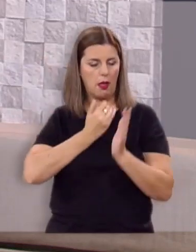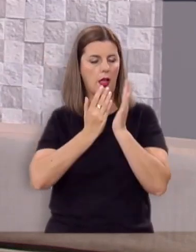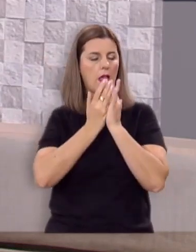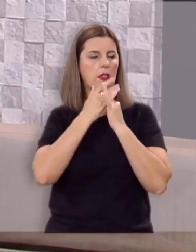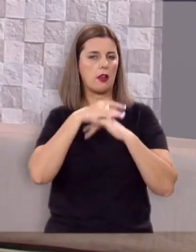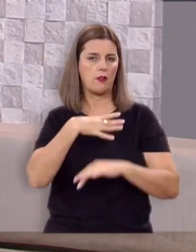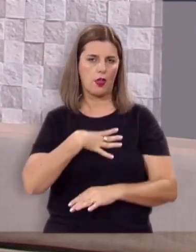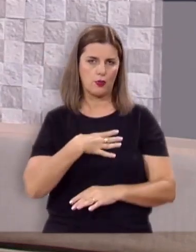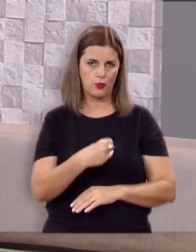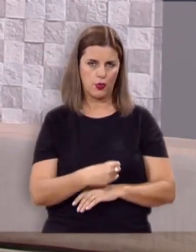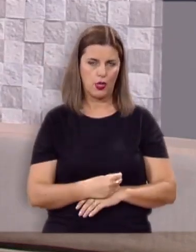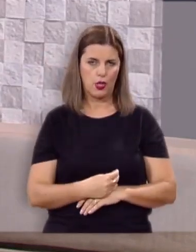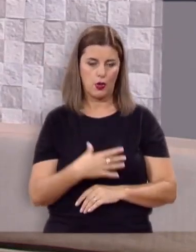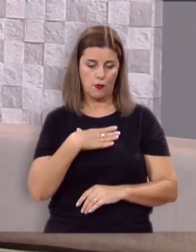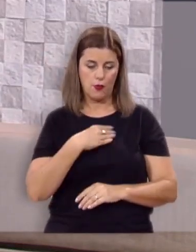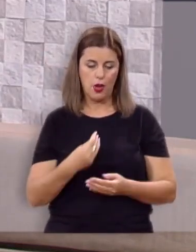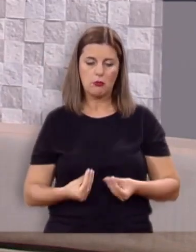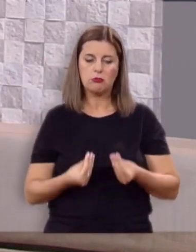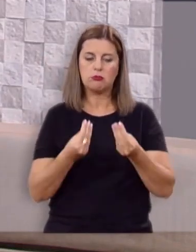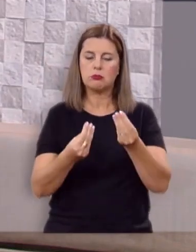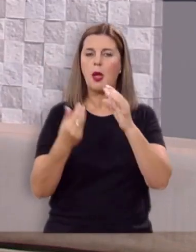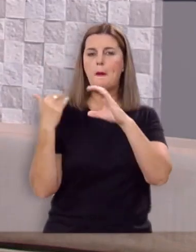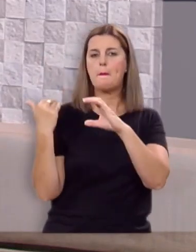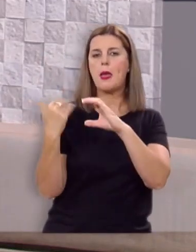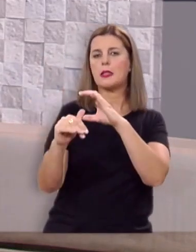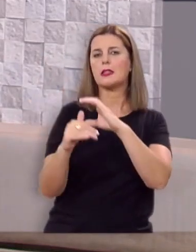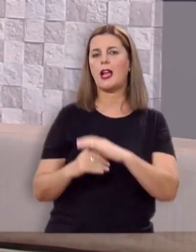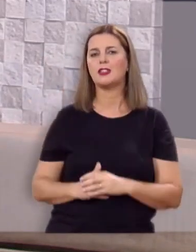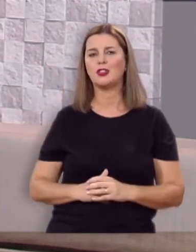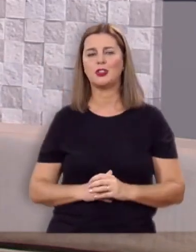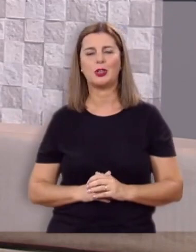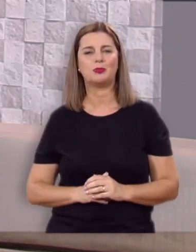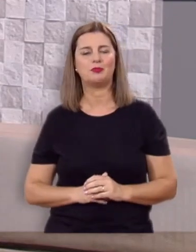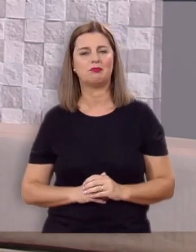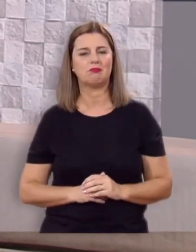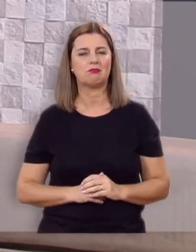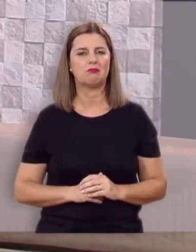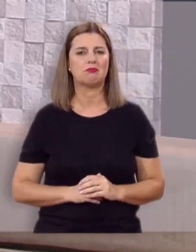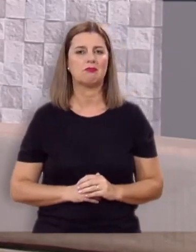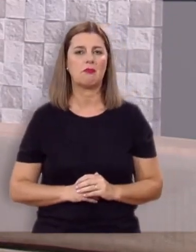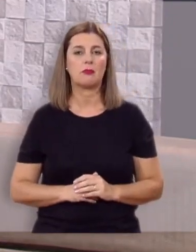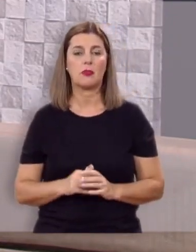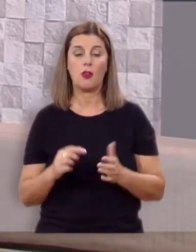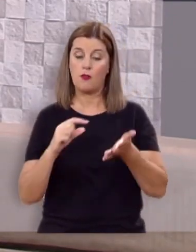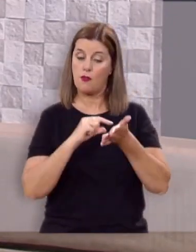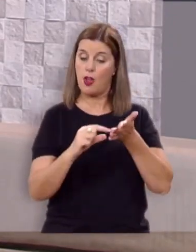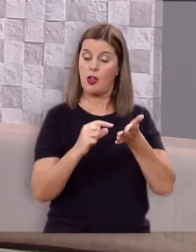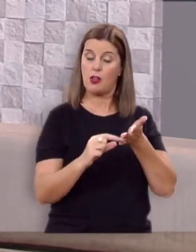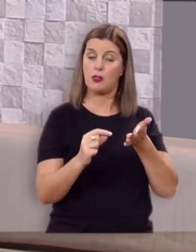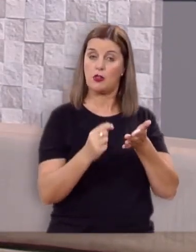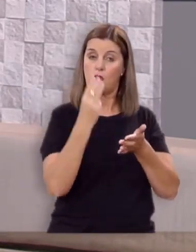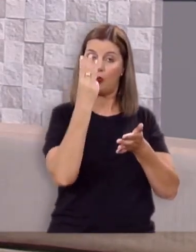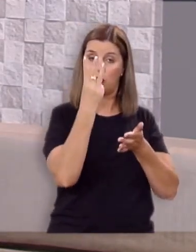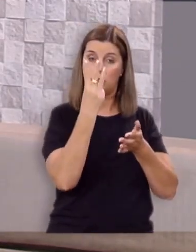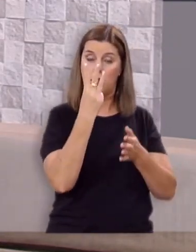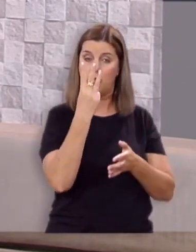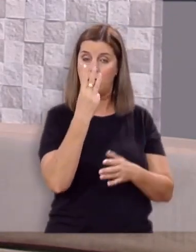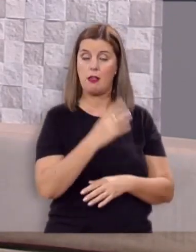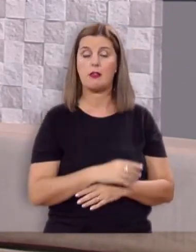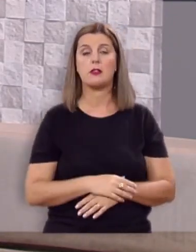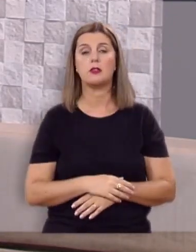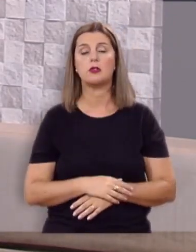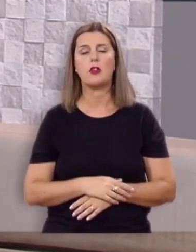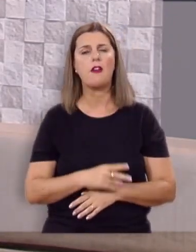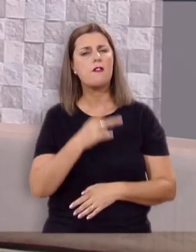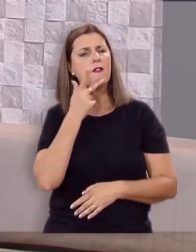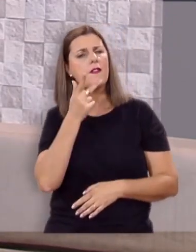falou pelo Filho. Ele é o mensageiro, ele é a própria mensagem. Lá no versículo de número